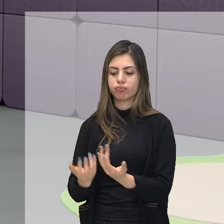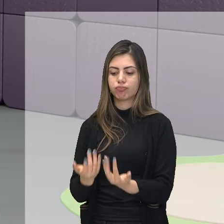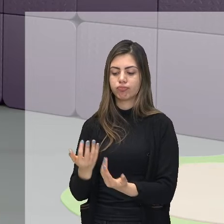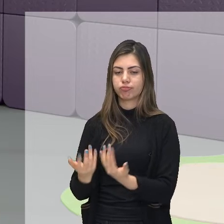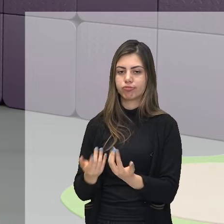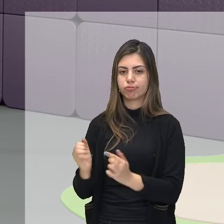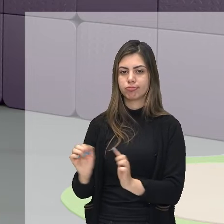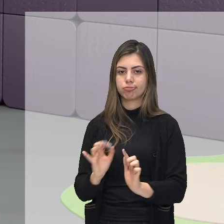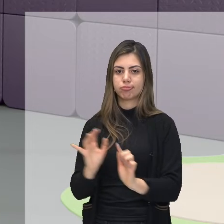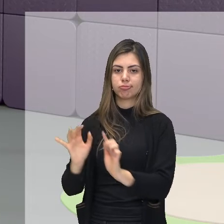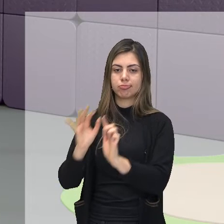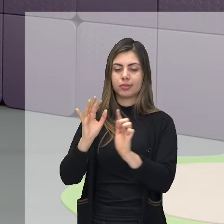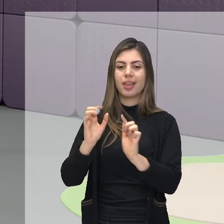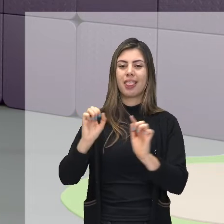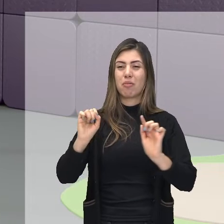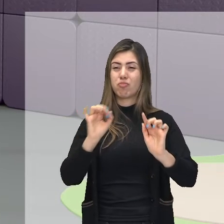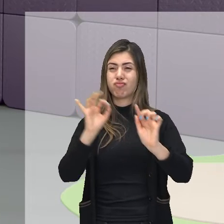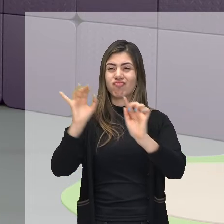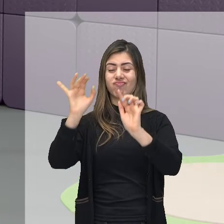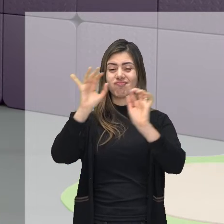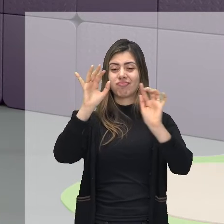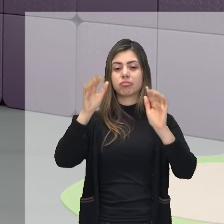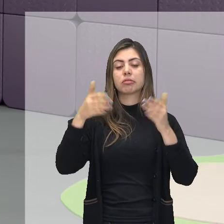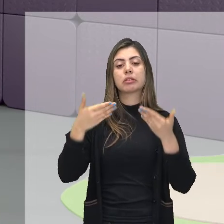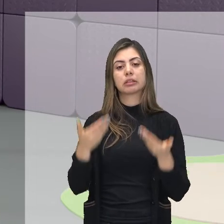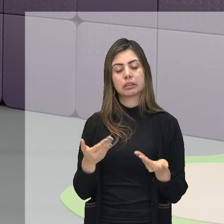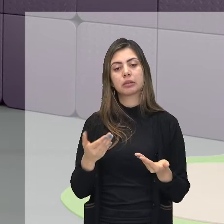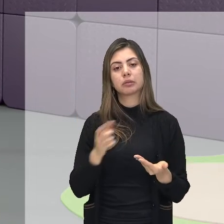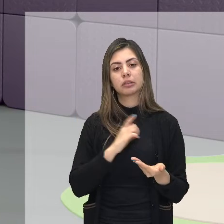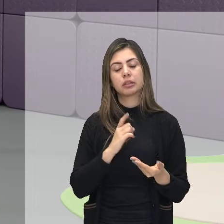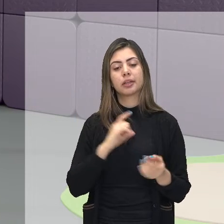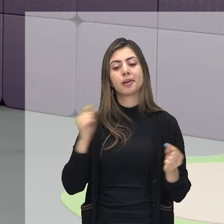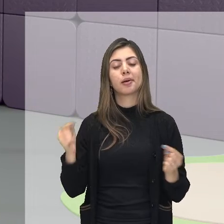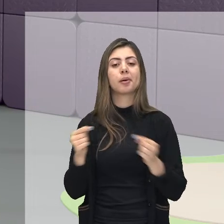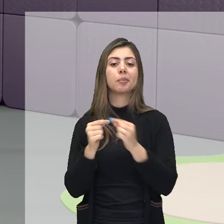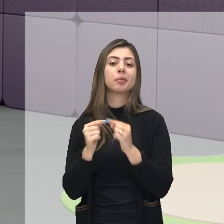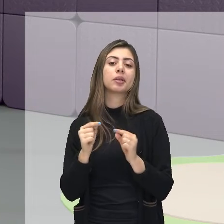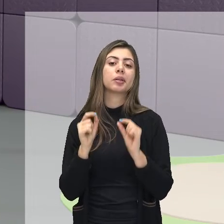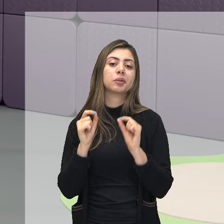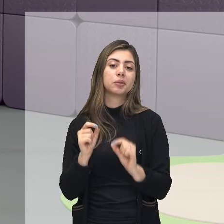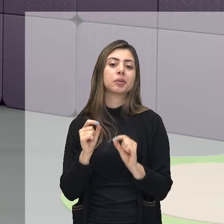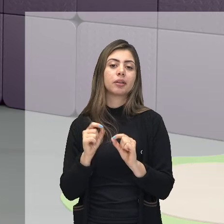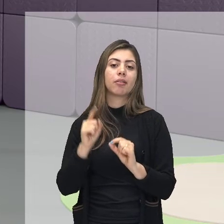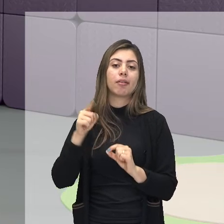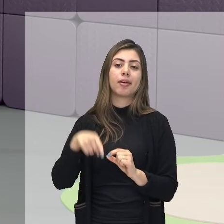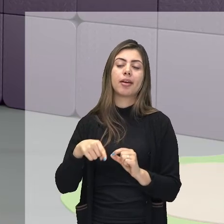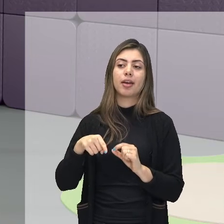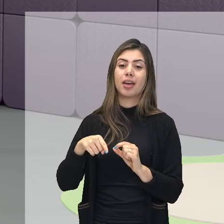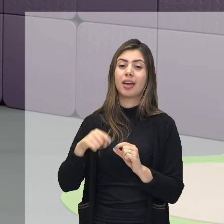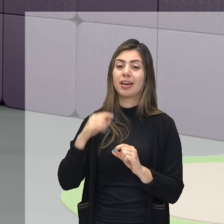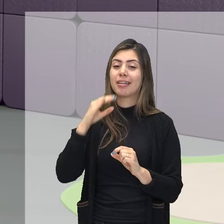efeito estufa que estão relacionados com o aumento